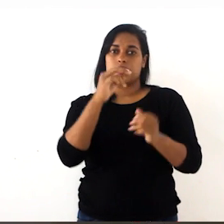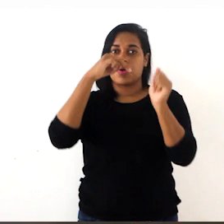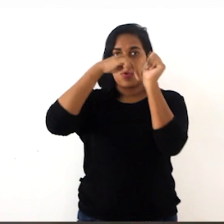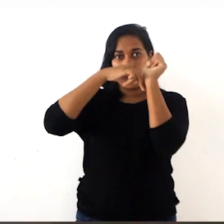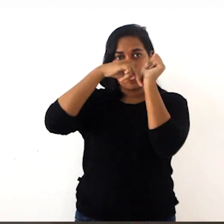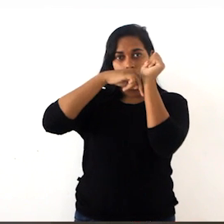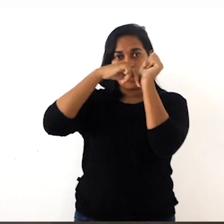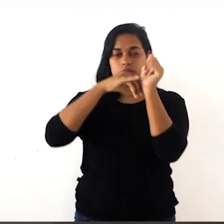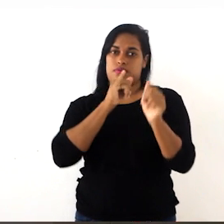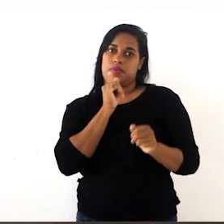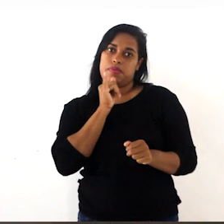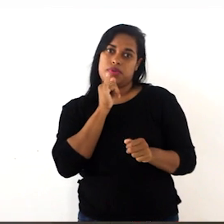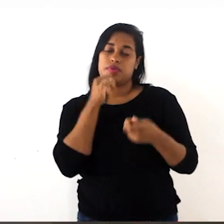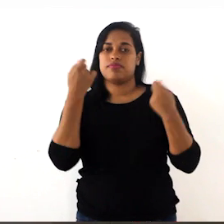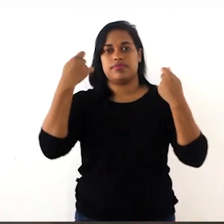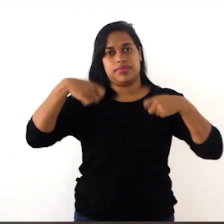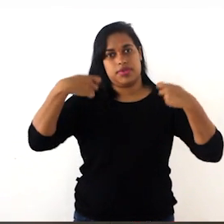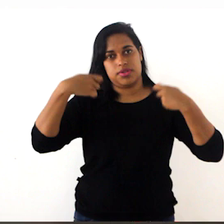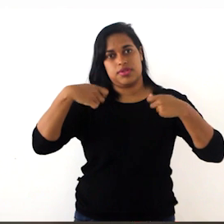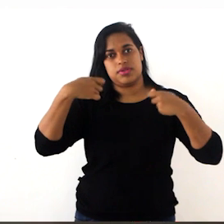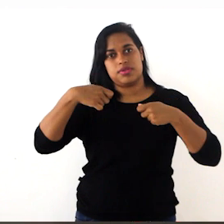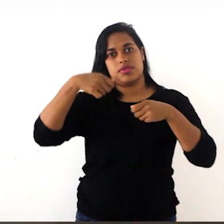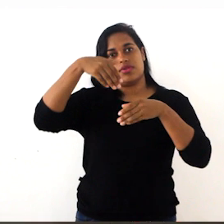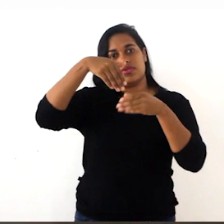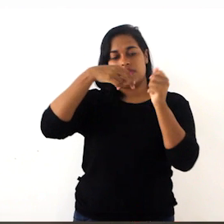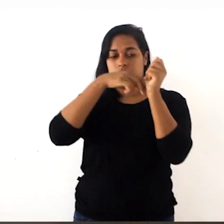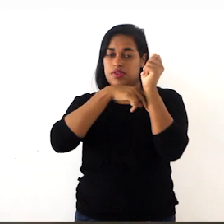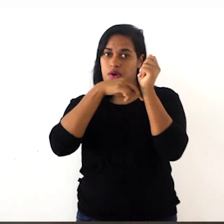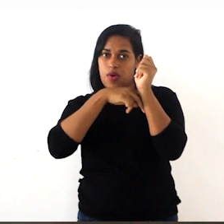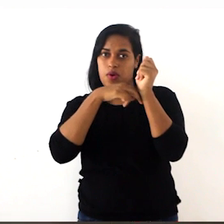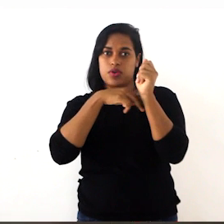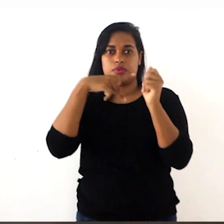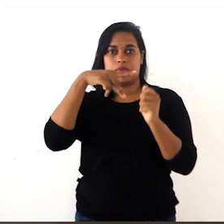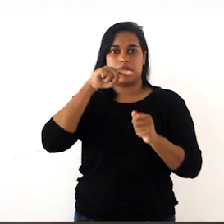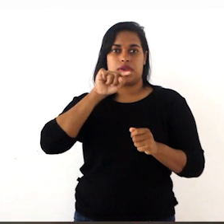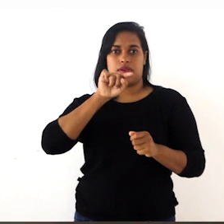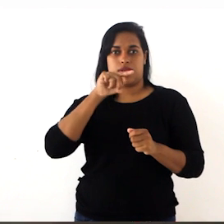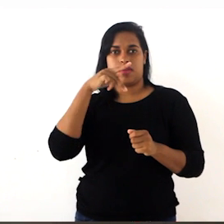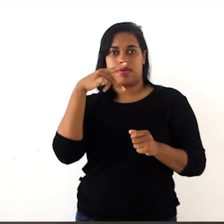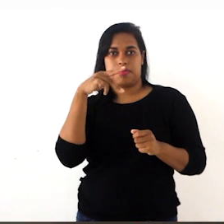exemplo, então você vai ter que colocar código /útil.php.